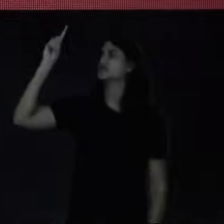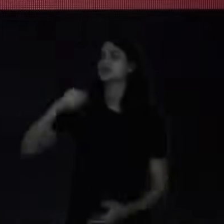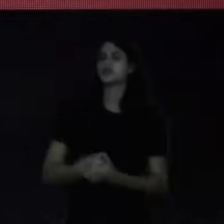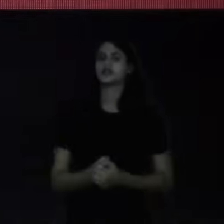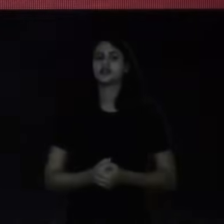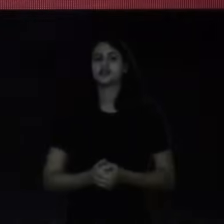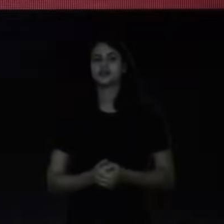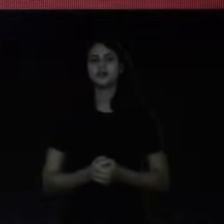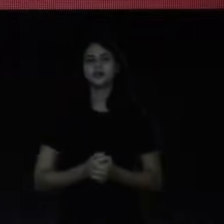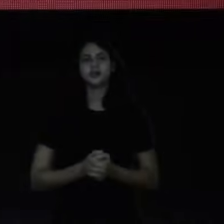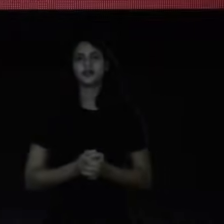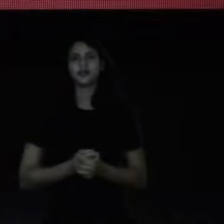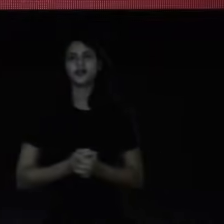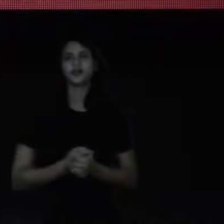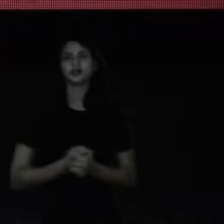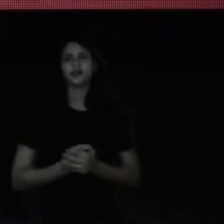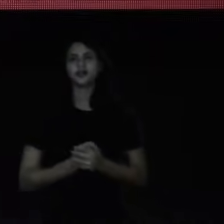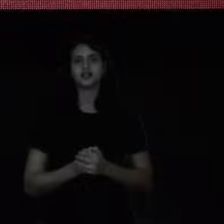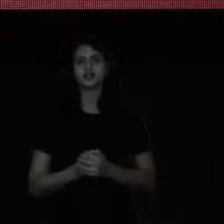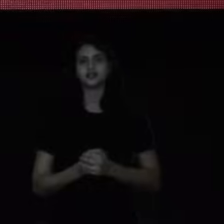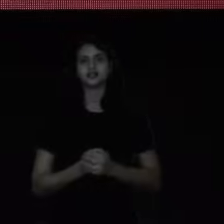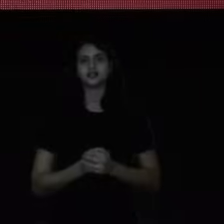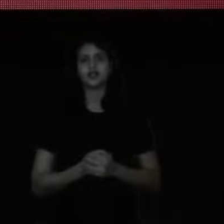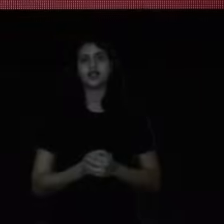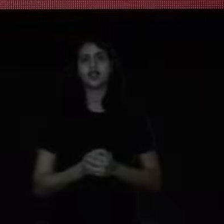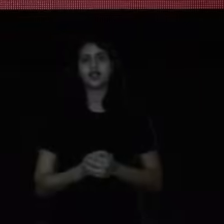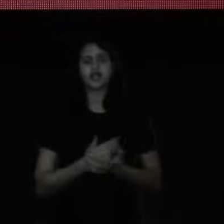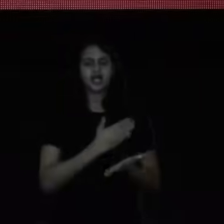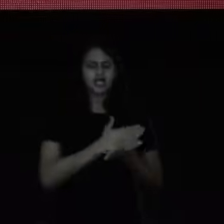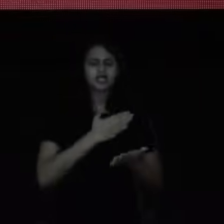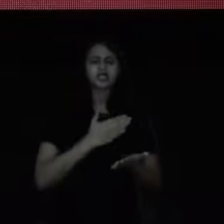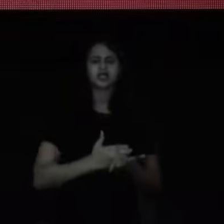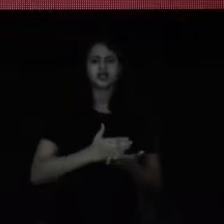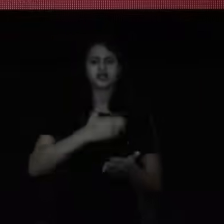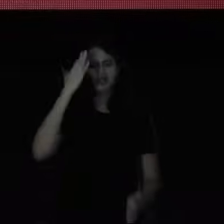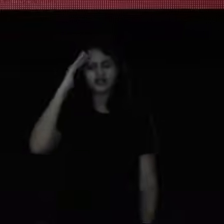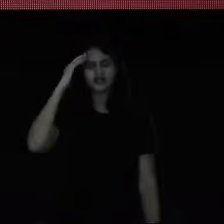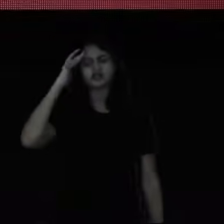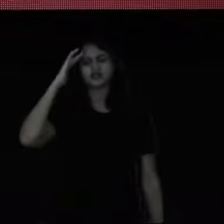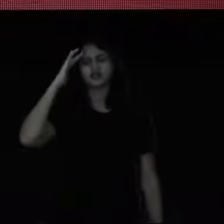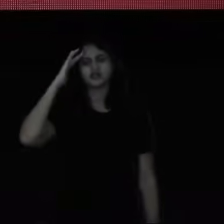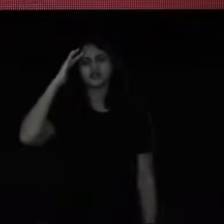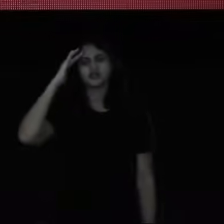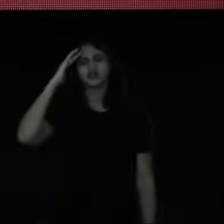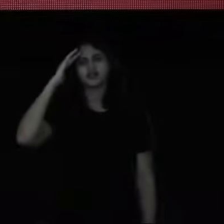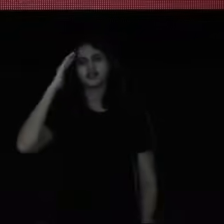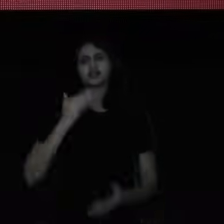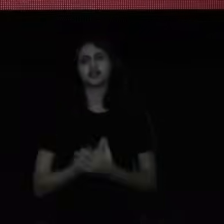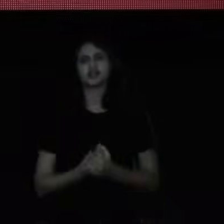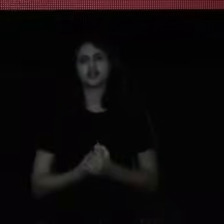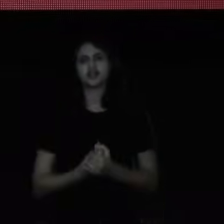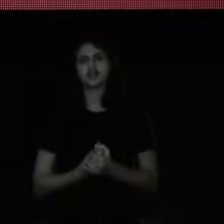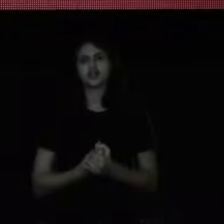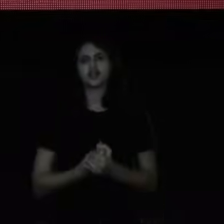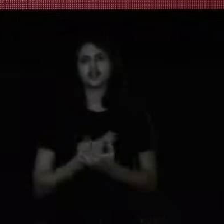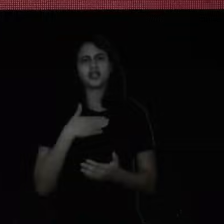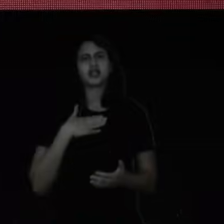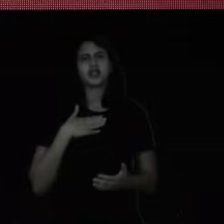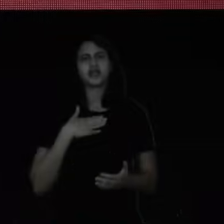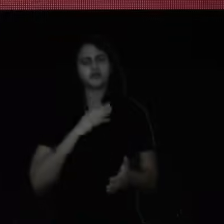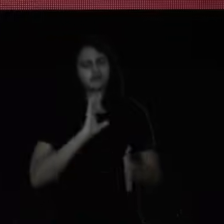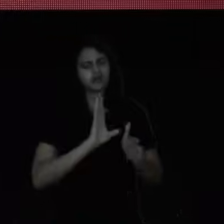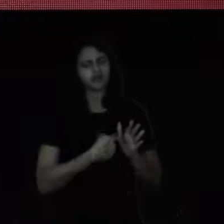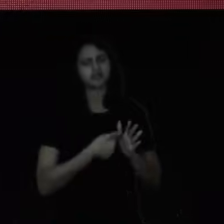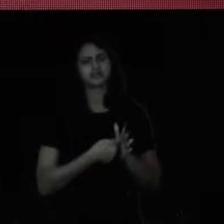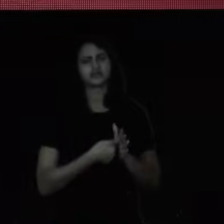Até que um dia eu entendi que eu era tão pecador quanto aquele assaltante. Levou muito